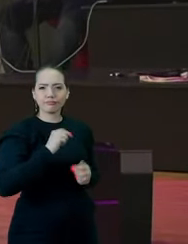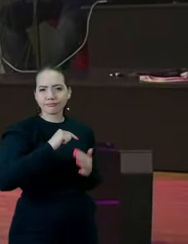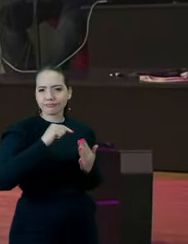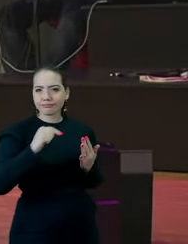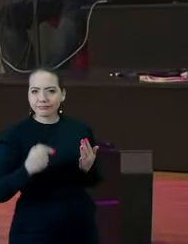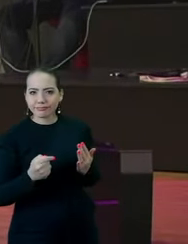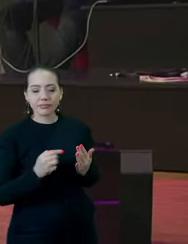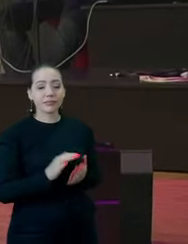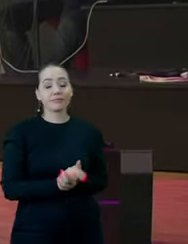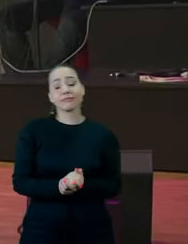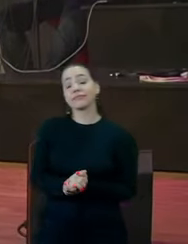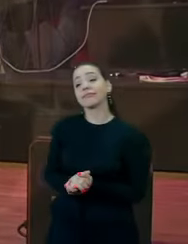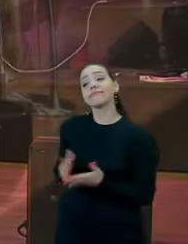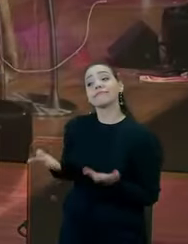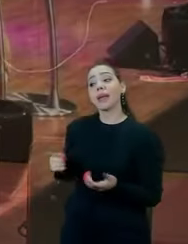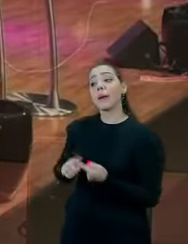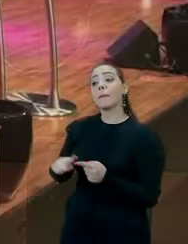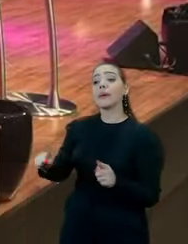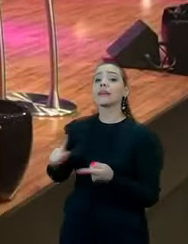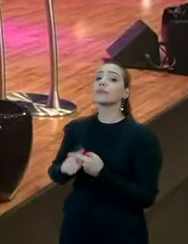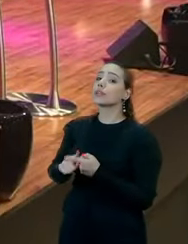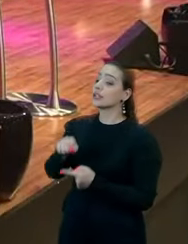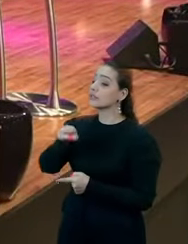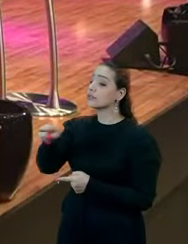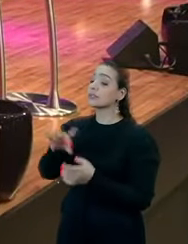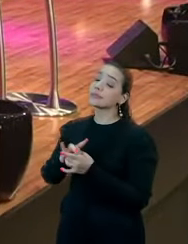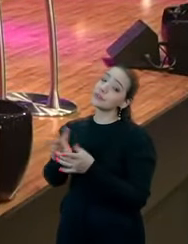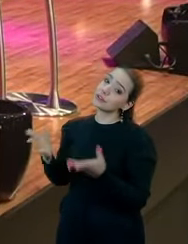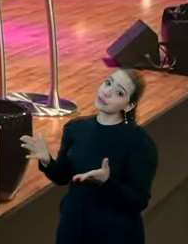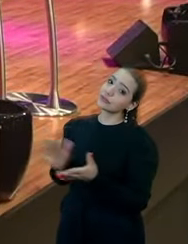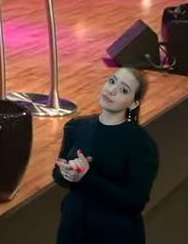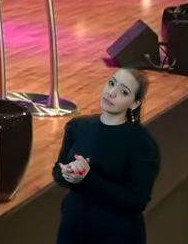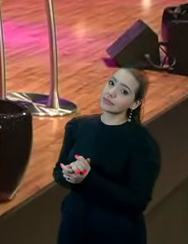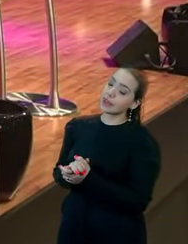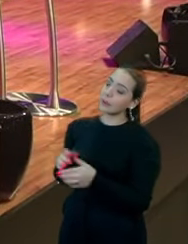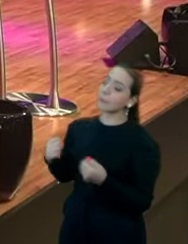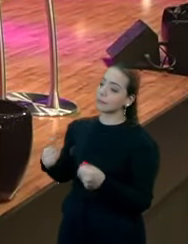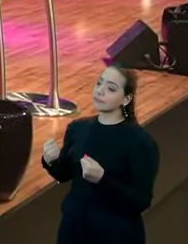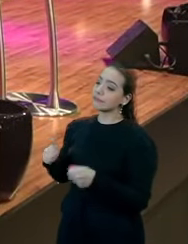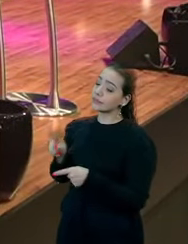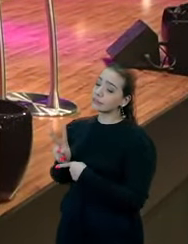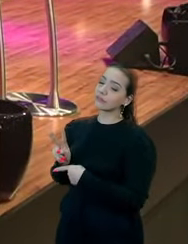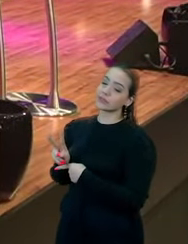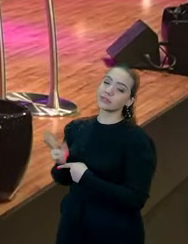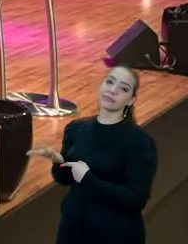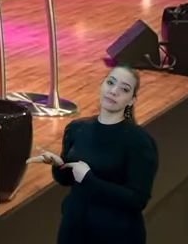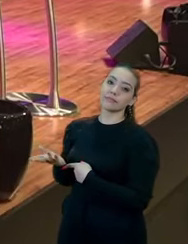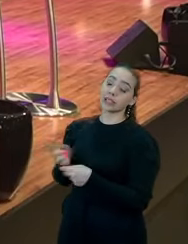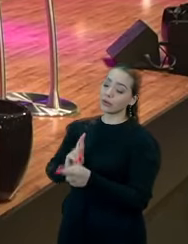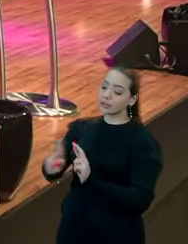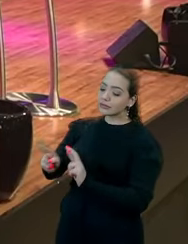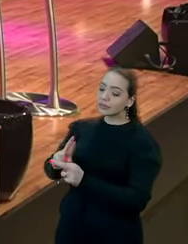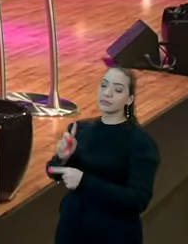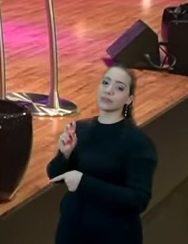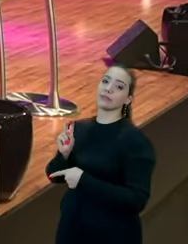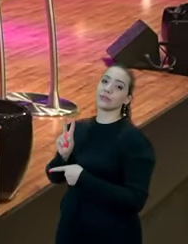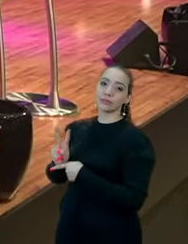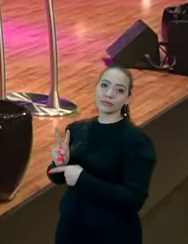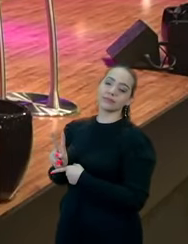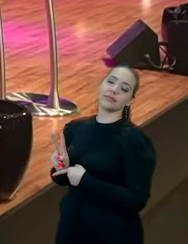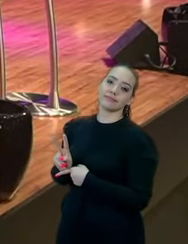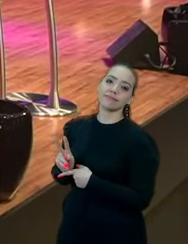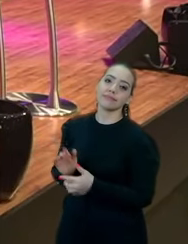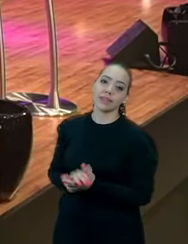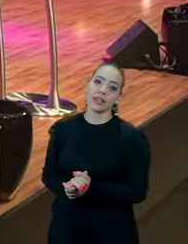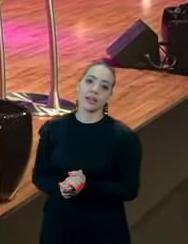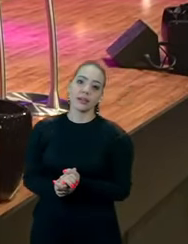consentiu. A Bíblia diz que quando Jesus virou as mesas, ele virou de quem vendia e quem comprava. Porque se tem alguém que vende,